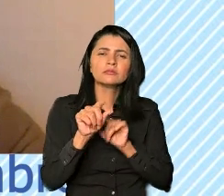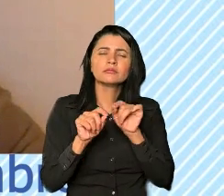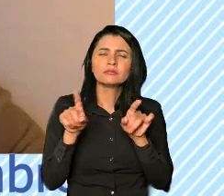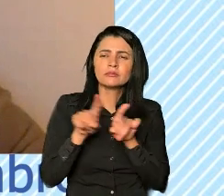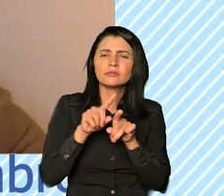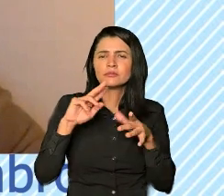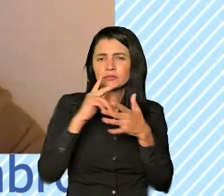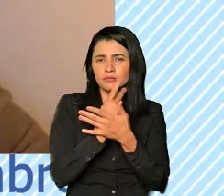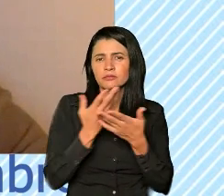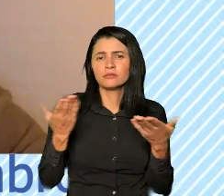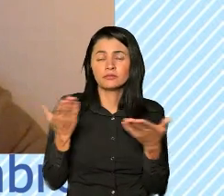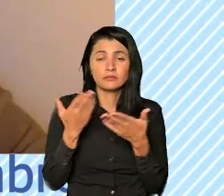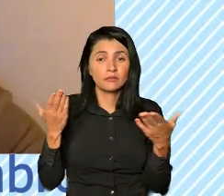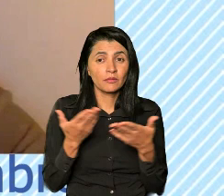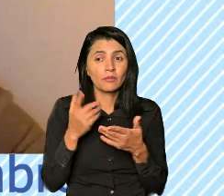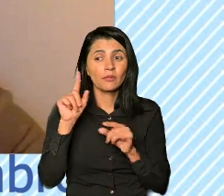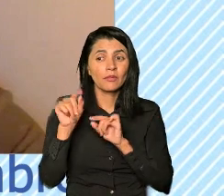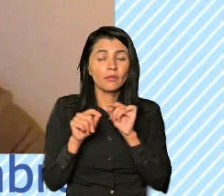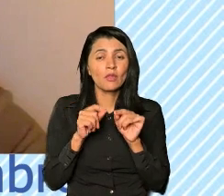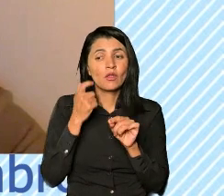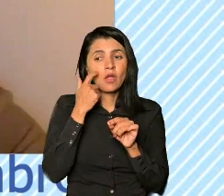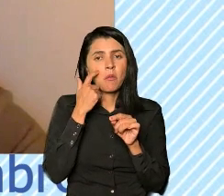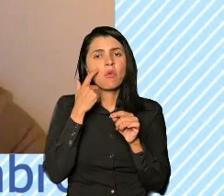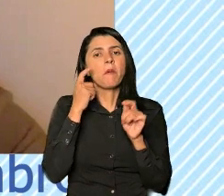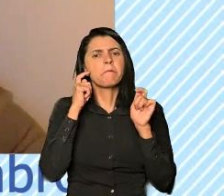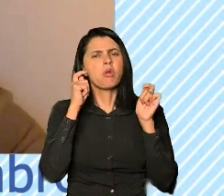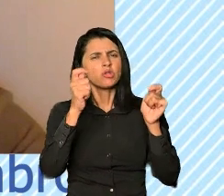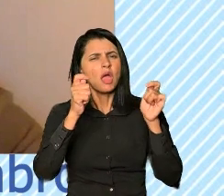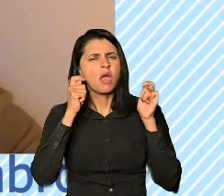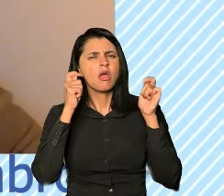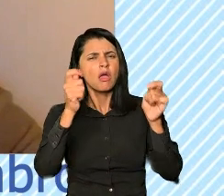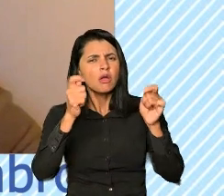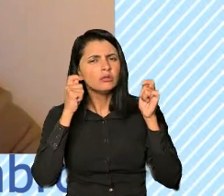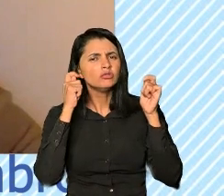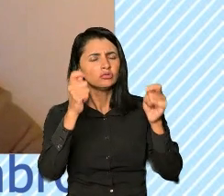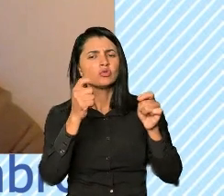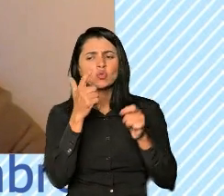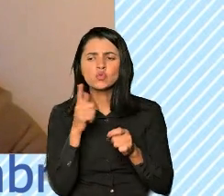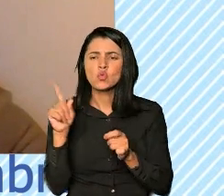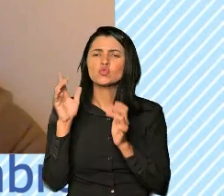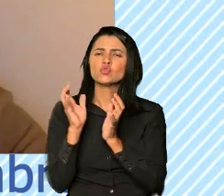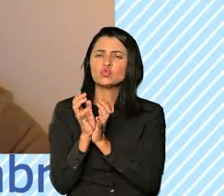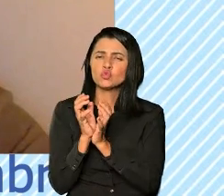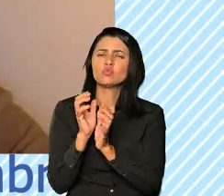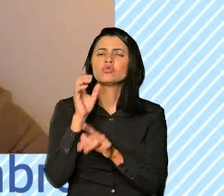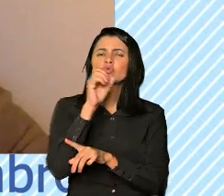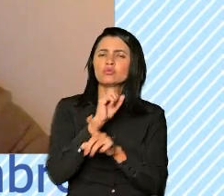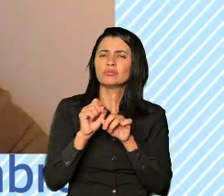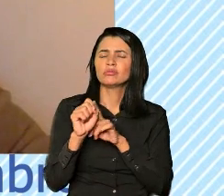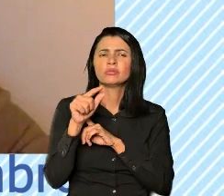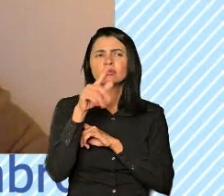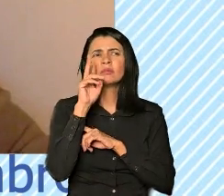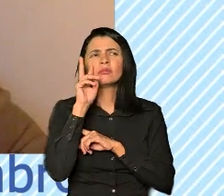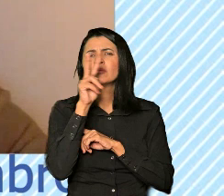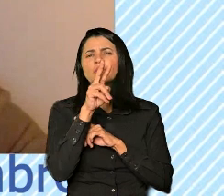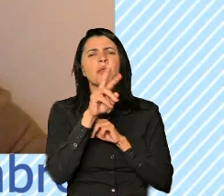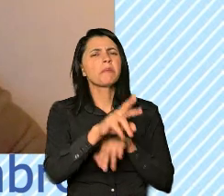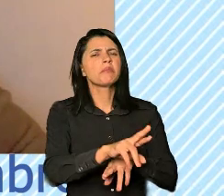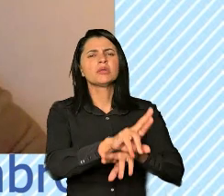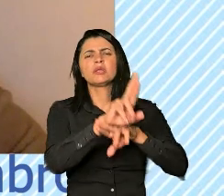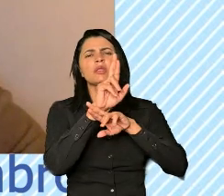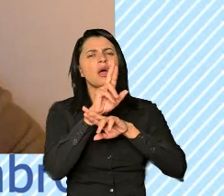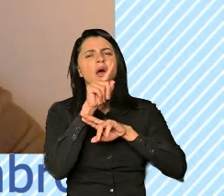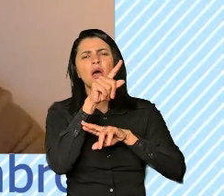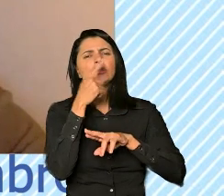está ocorrendo em todo mundo como uma forma de protesto, onde outros grupos sociais não se veem